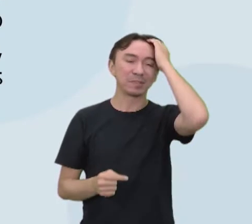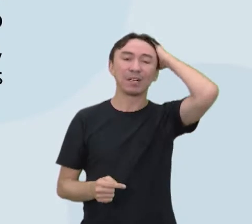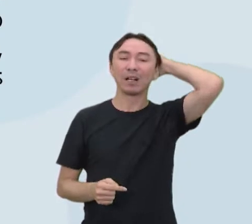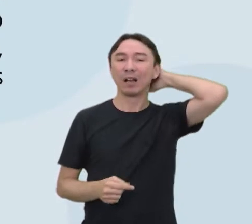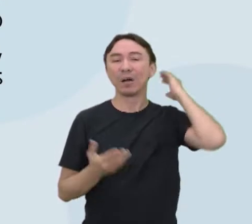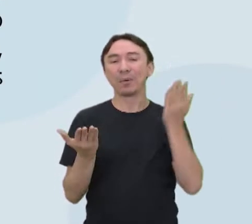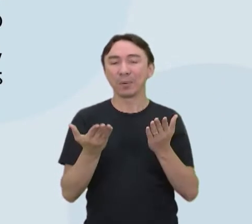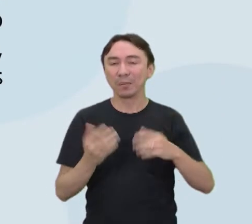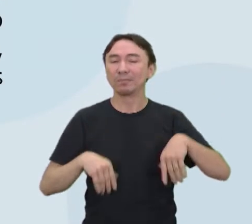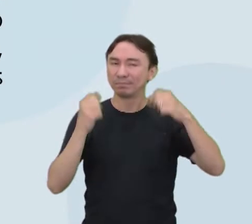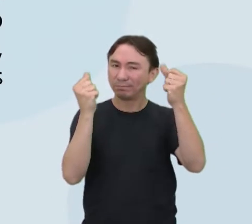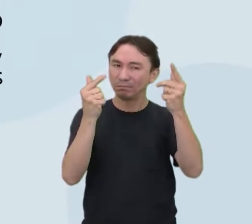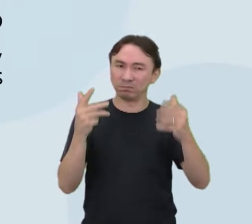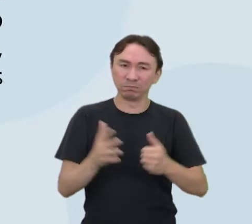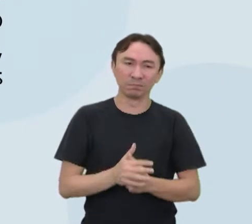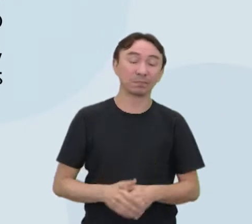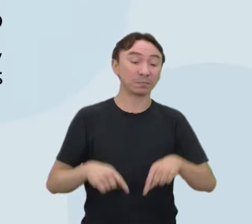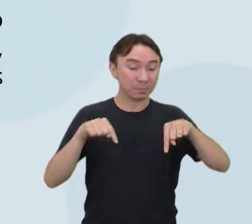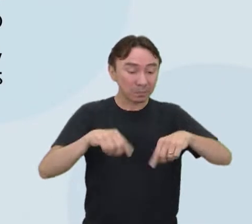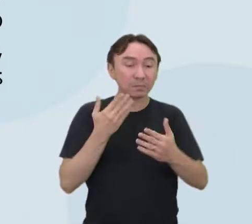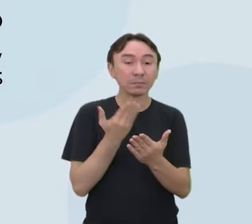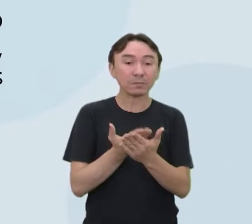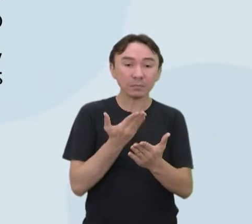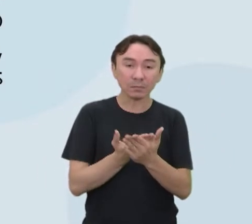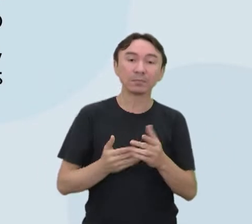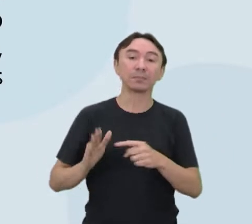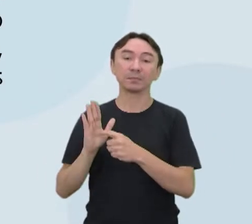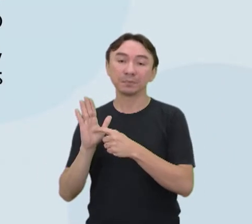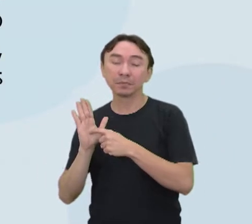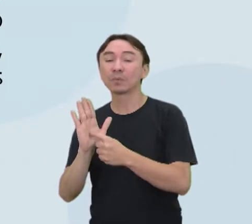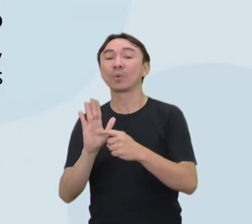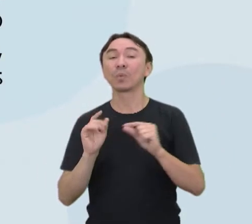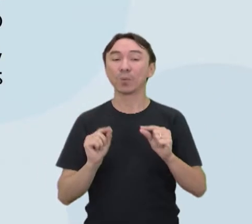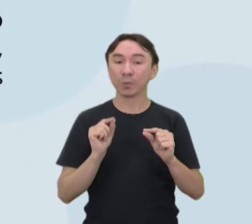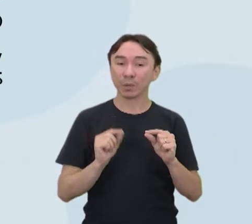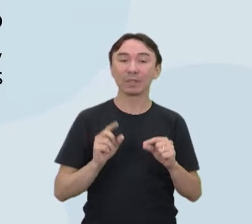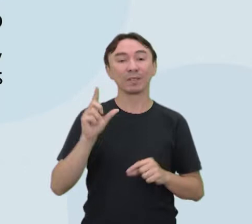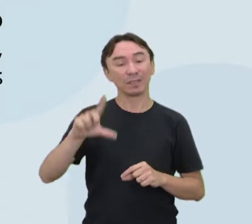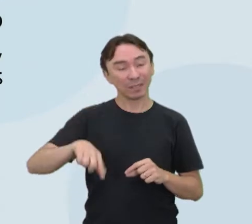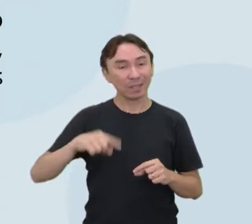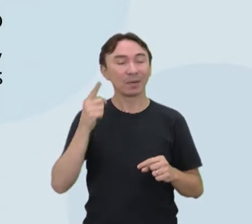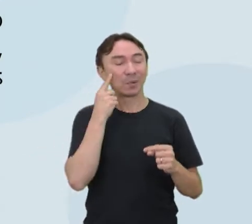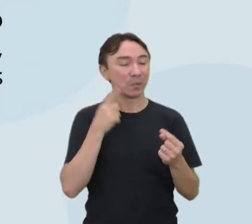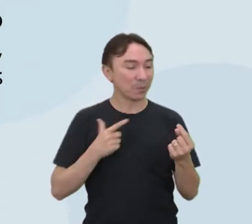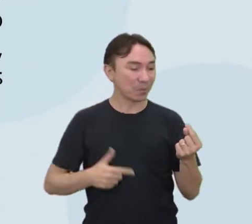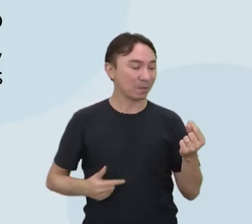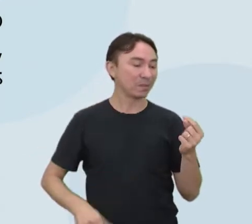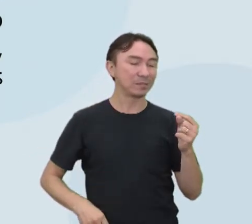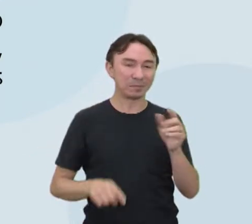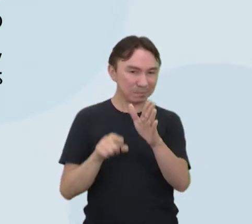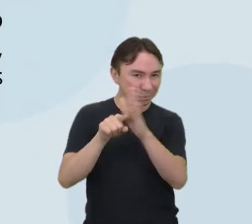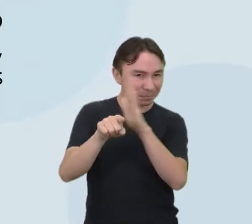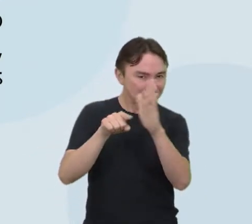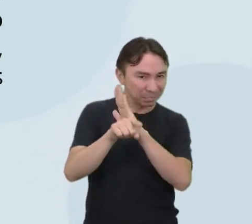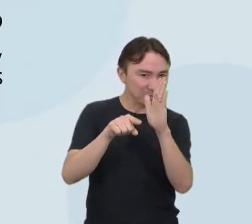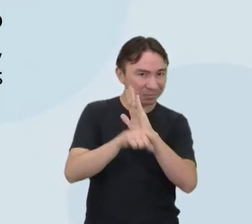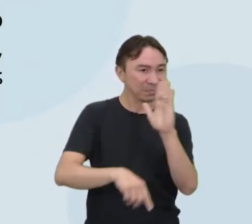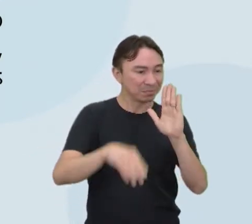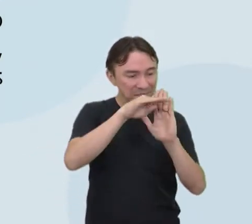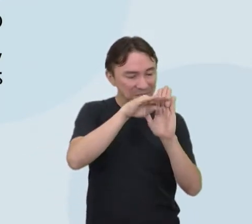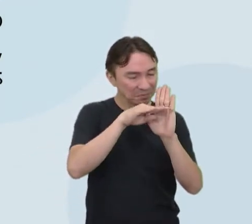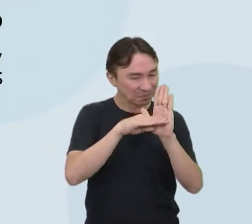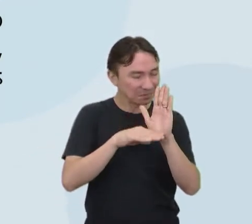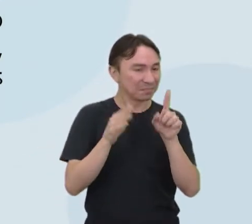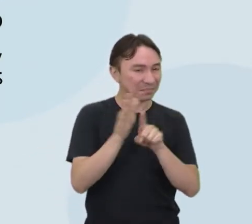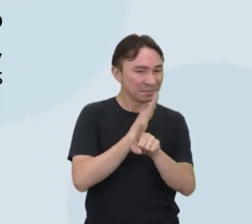leio, tá ok? Pode ler. Na aula de hoje, vamos apresentar um modelo de criação de formulários no qual o usuário pode produzir pesquisas